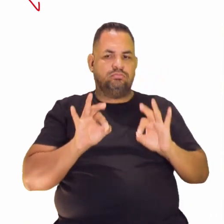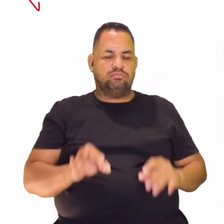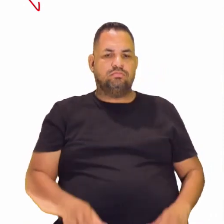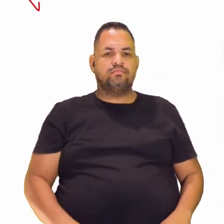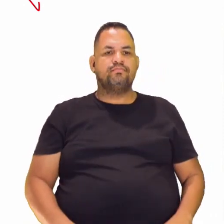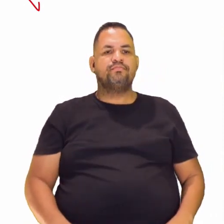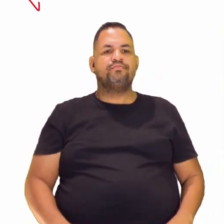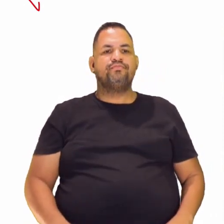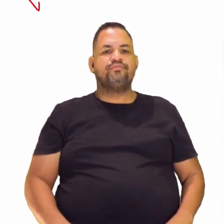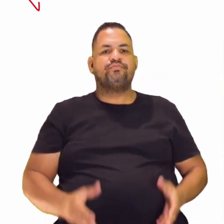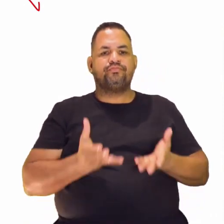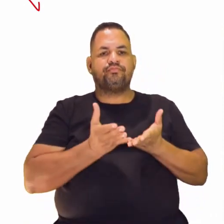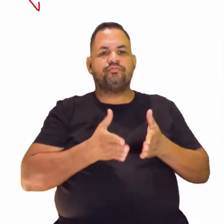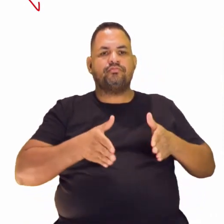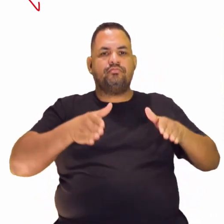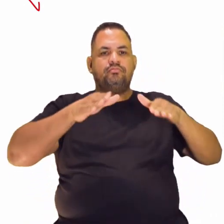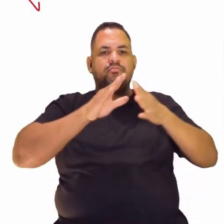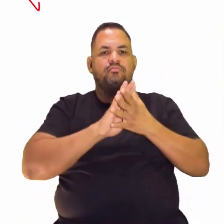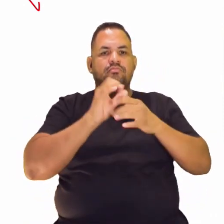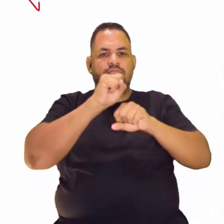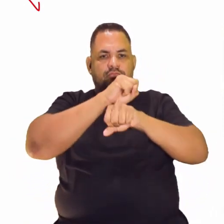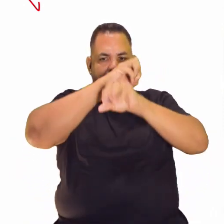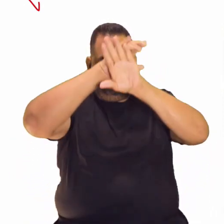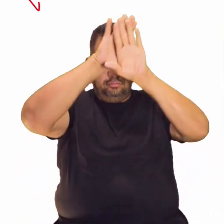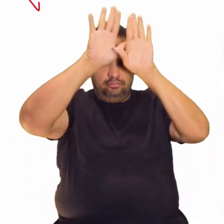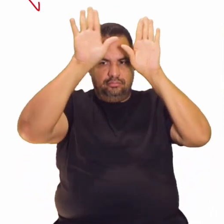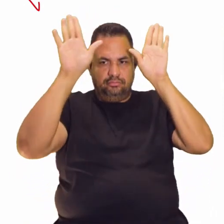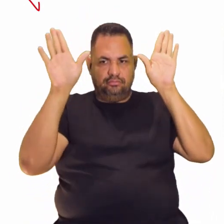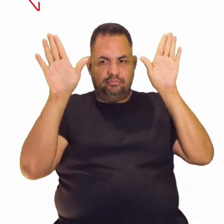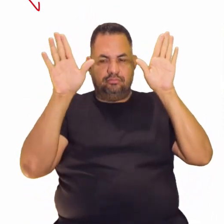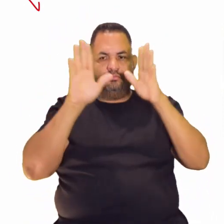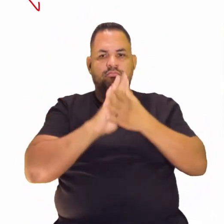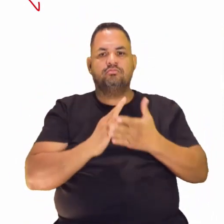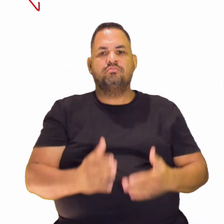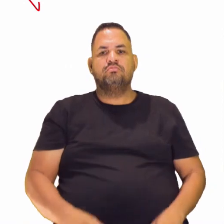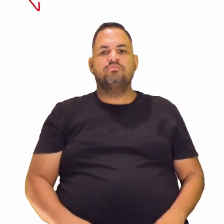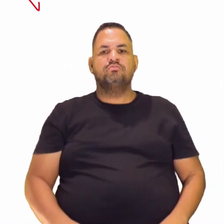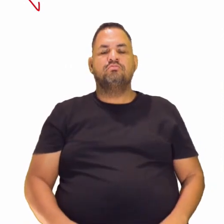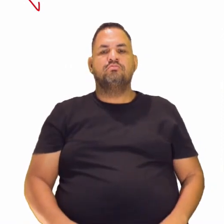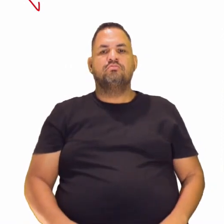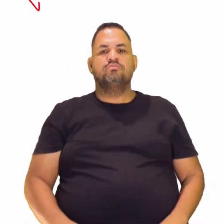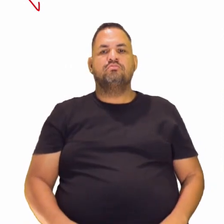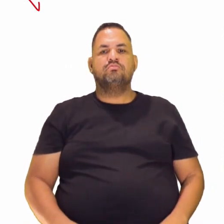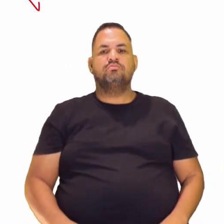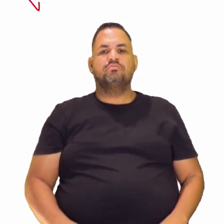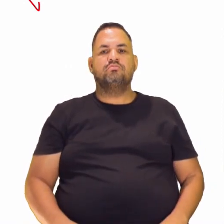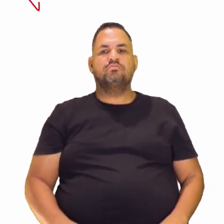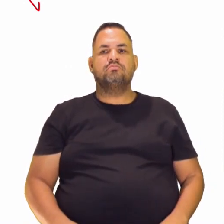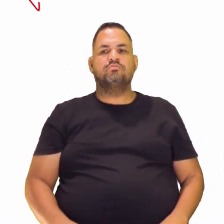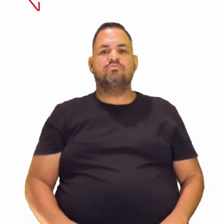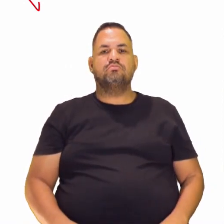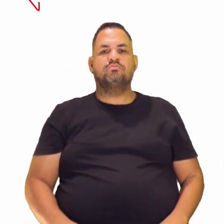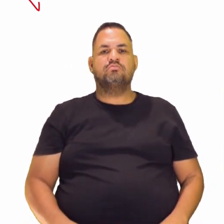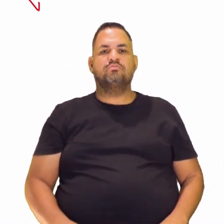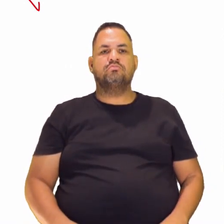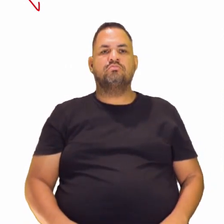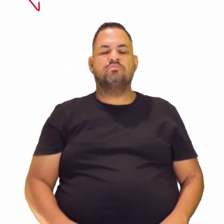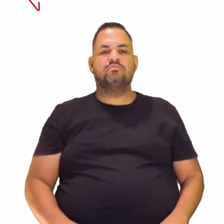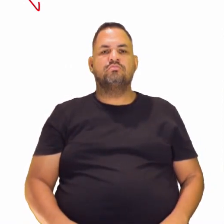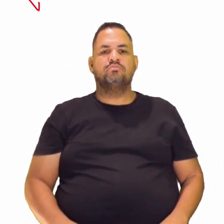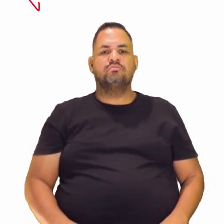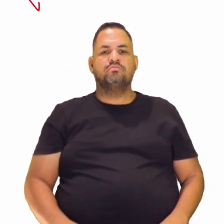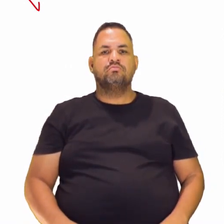E cestos, e plumas, e talha, né? Então tudo isso aí